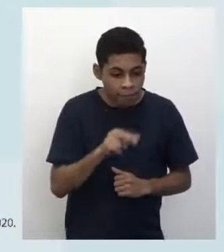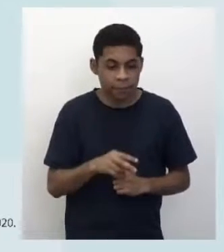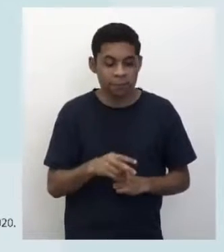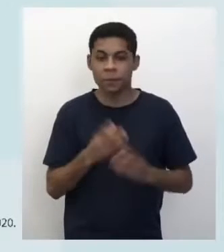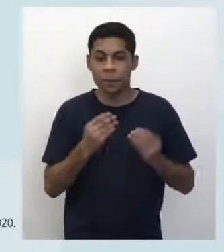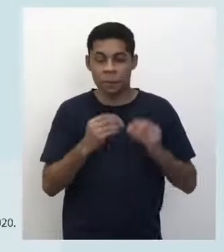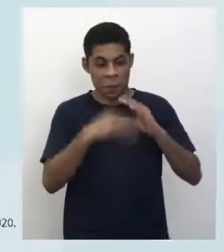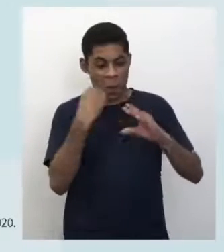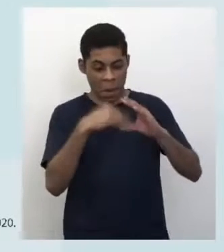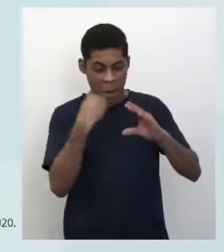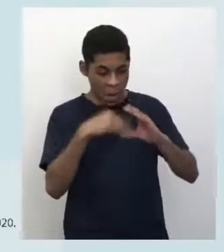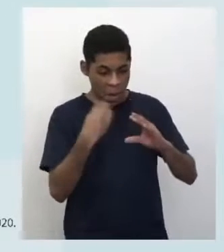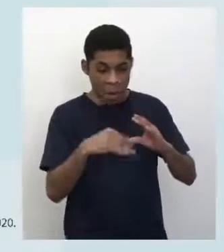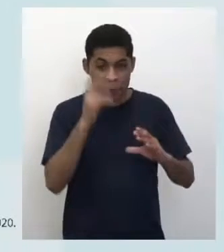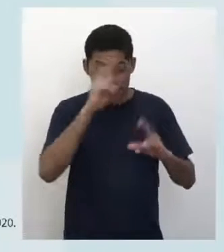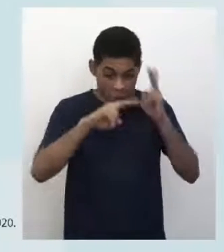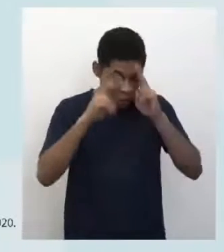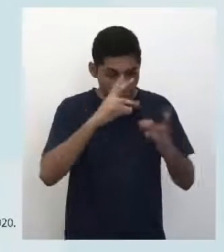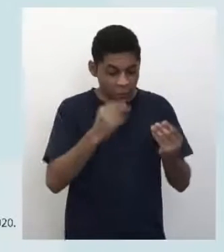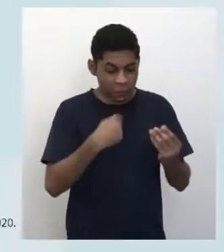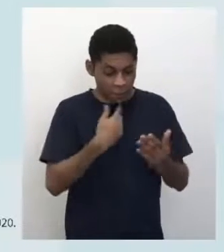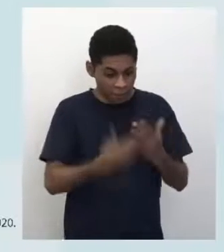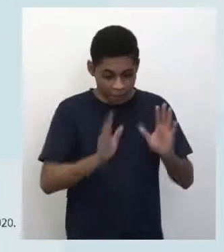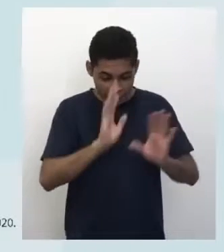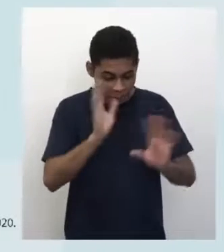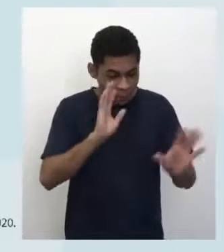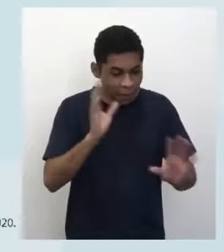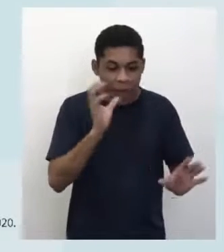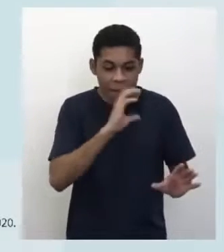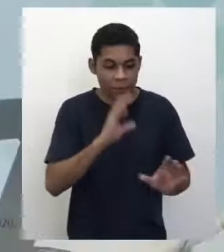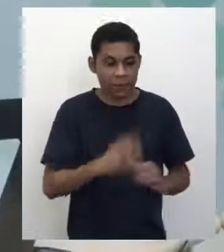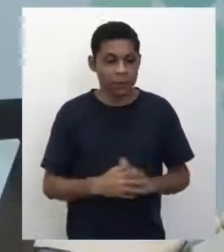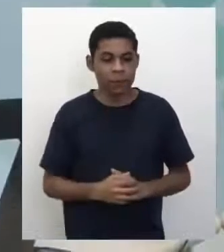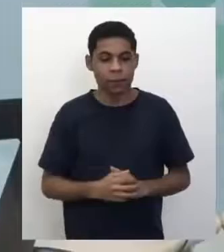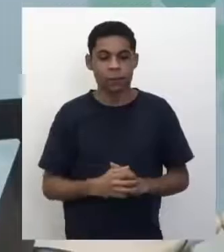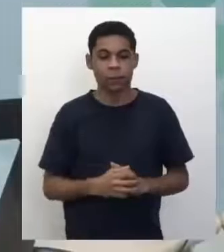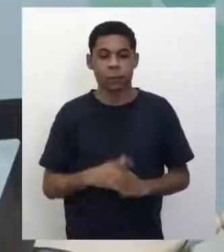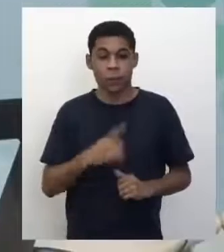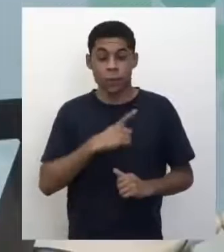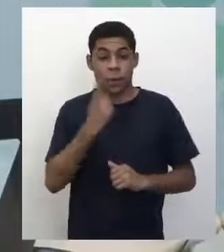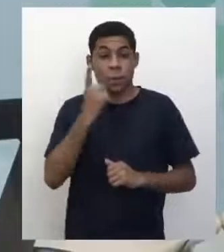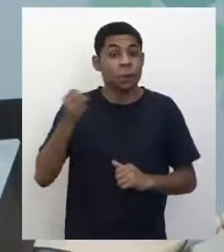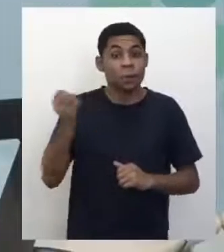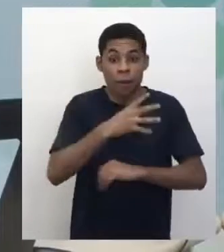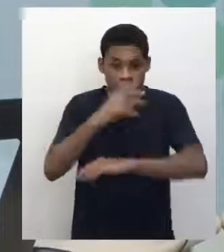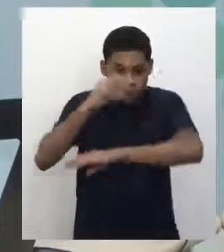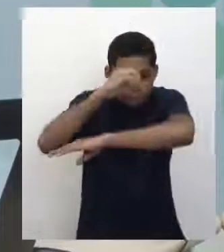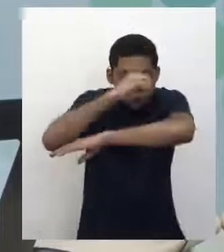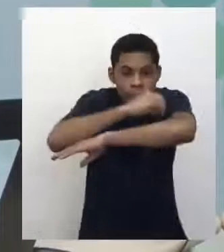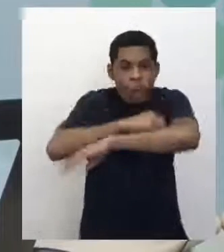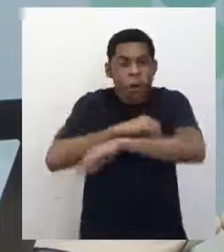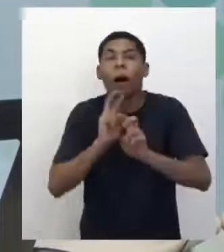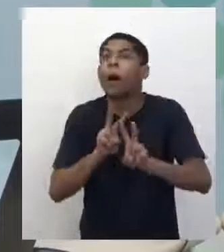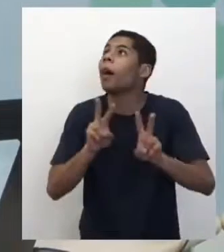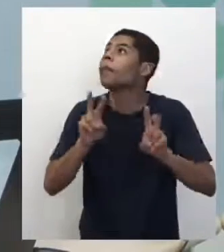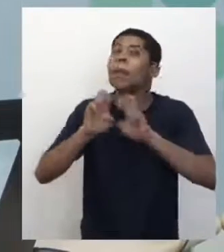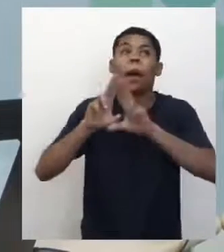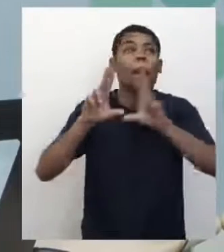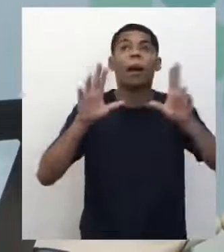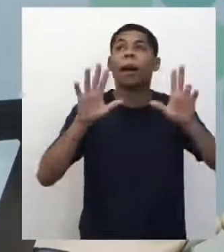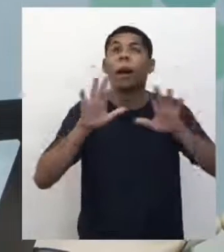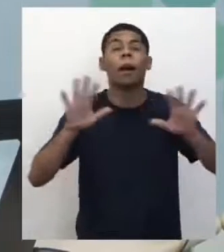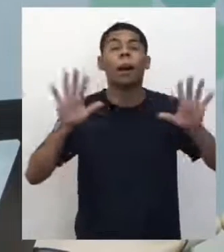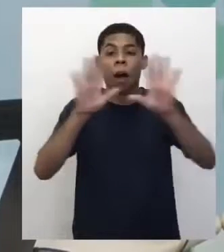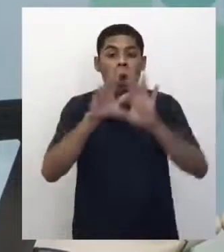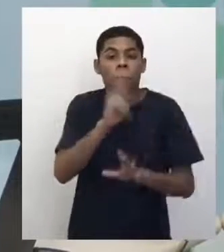tá acontecendo a história aqui, eu tô quase me perdendo, mas vamos lá. Em uma linda tarde de sol, olhando para o céu, o professor